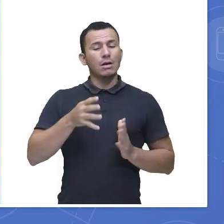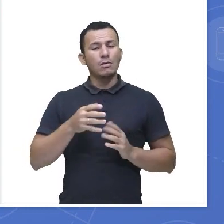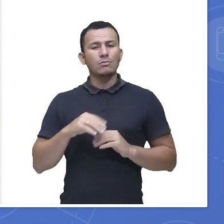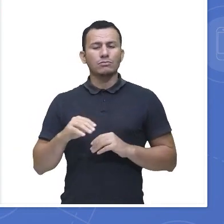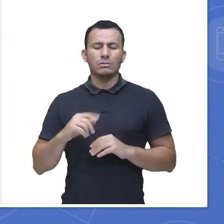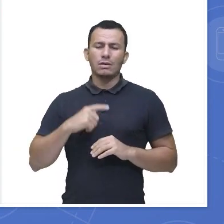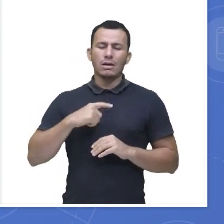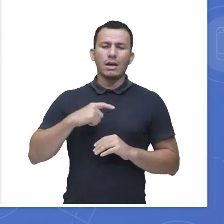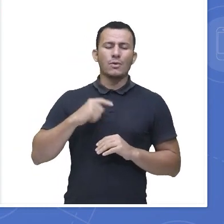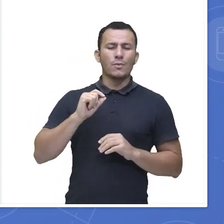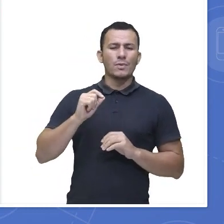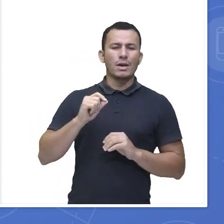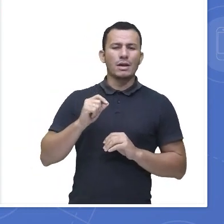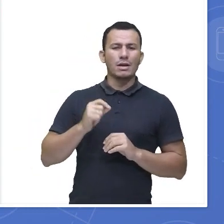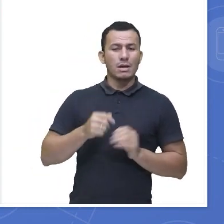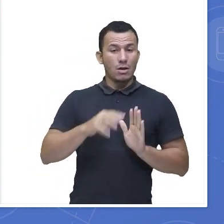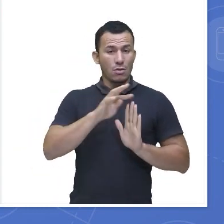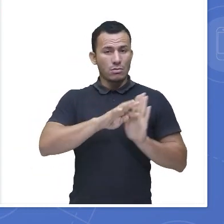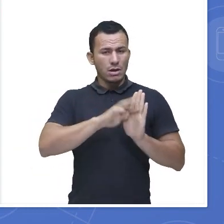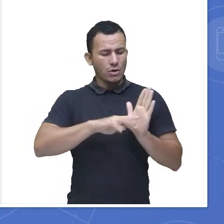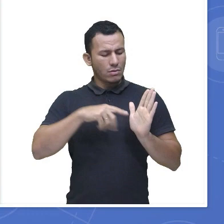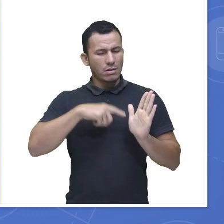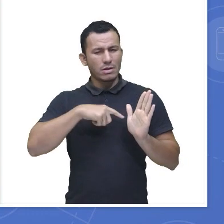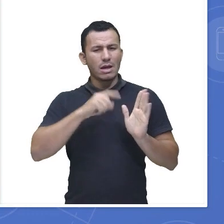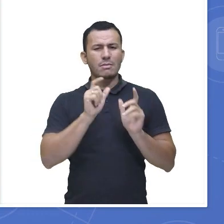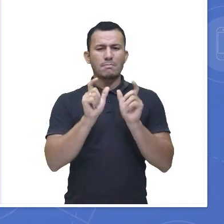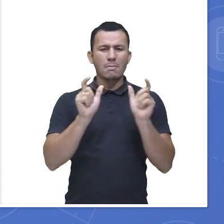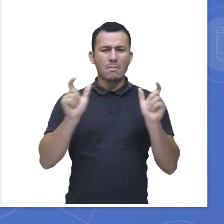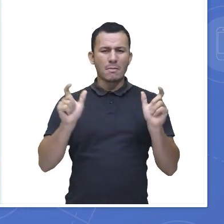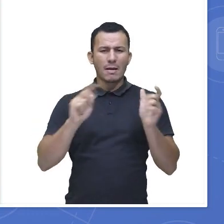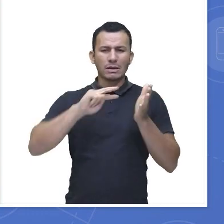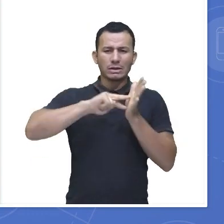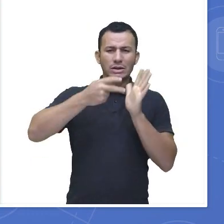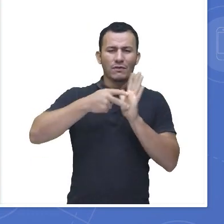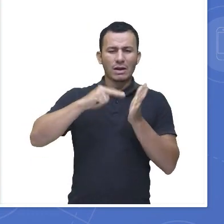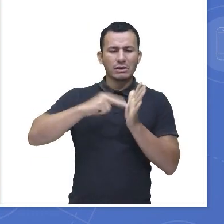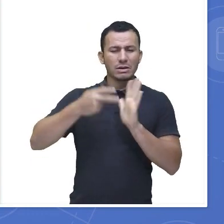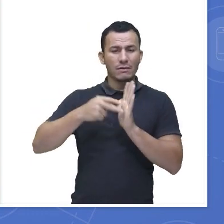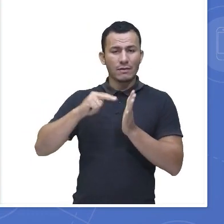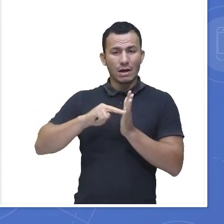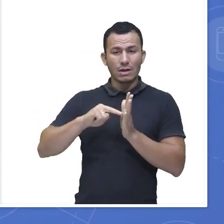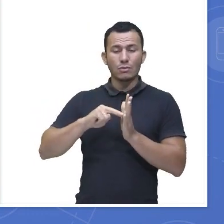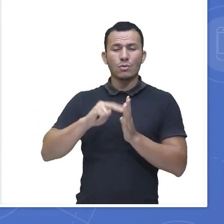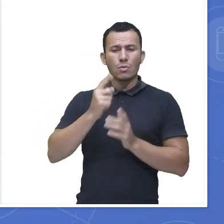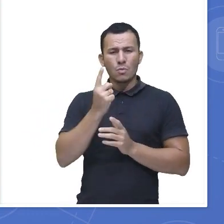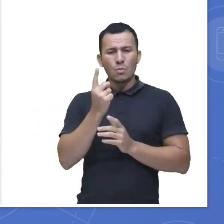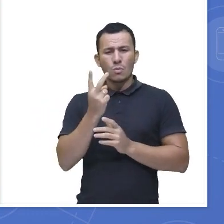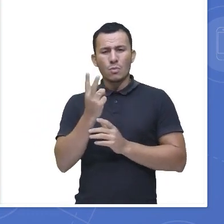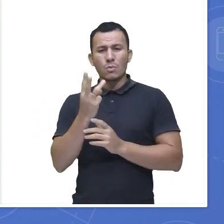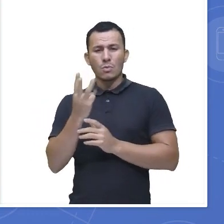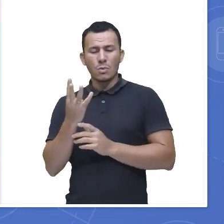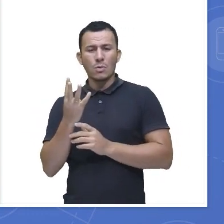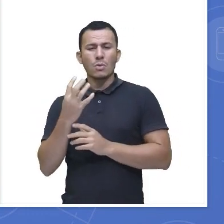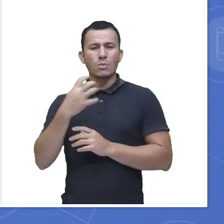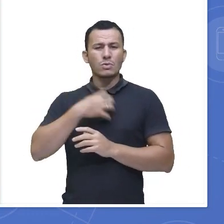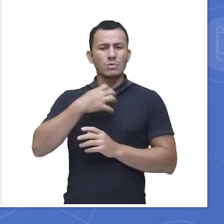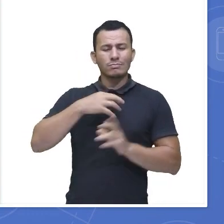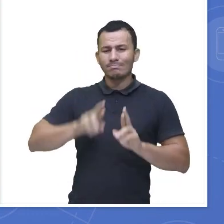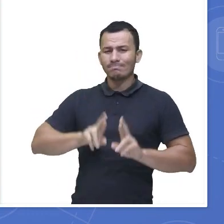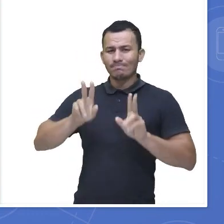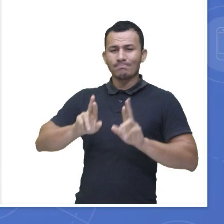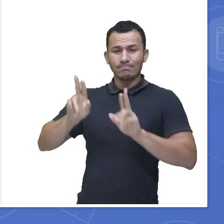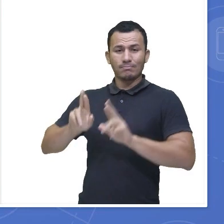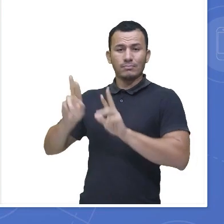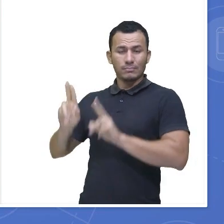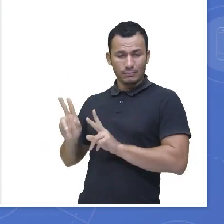mensagem possuir mais de uma interpretação, mais de um significado, mais de um sentido possível, se eu puder